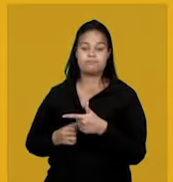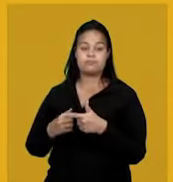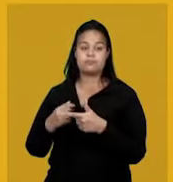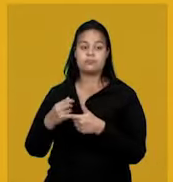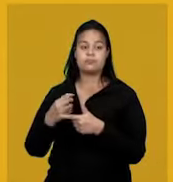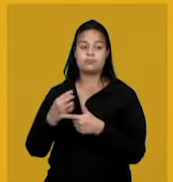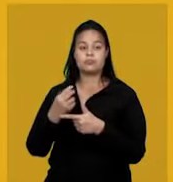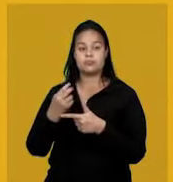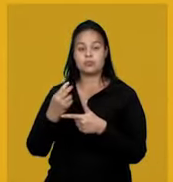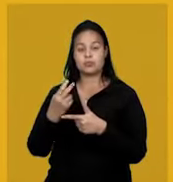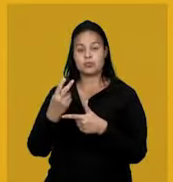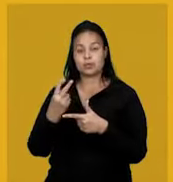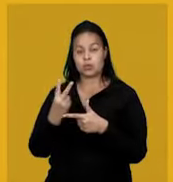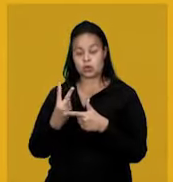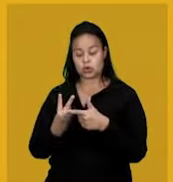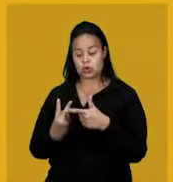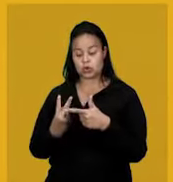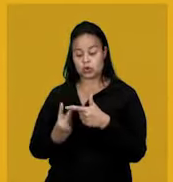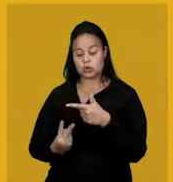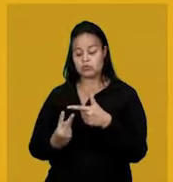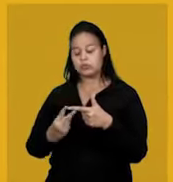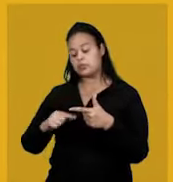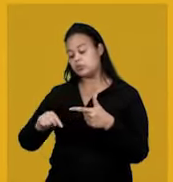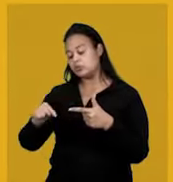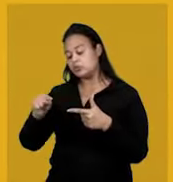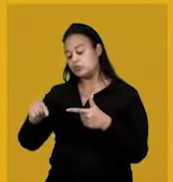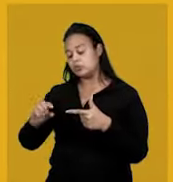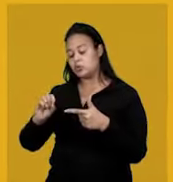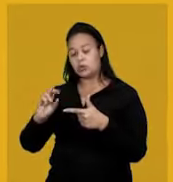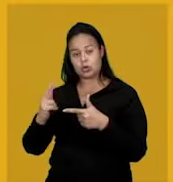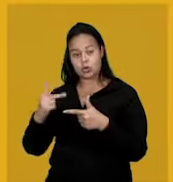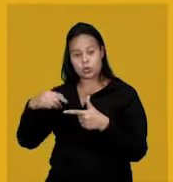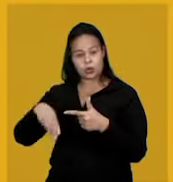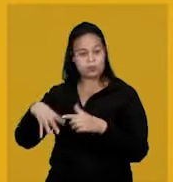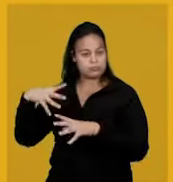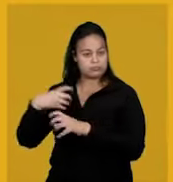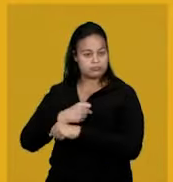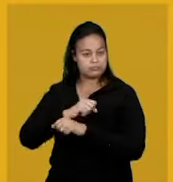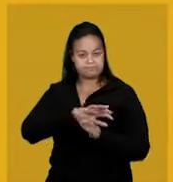2 ohms. Calculamos a resistência equivalente.